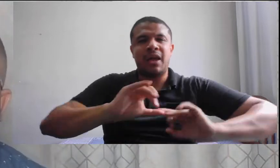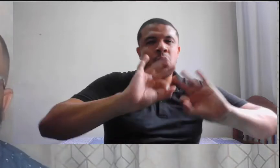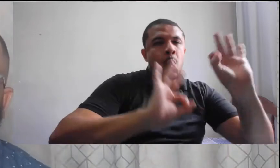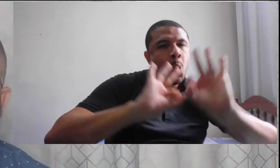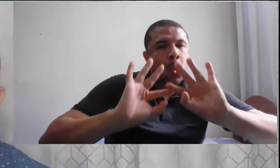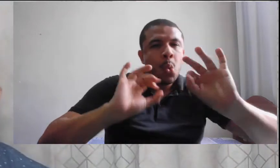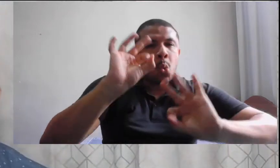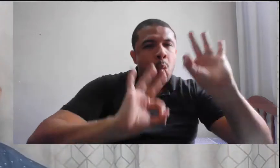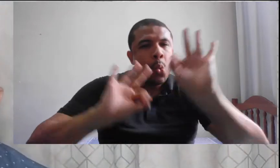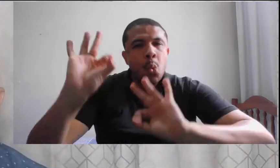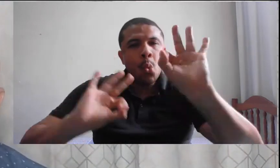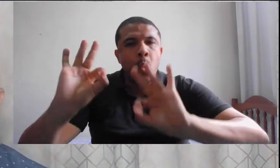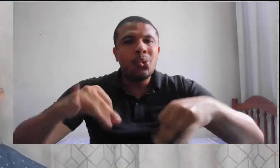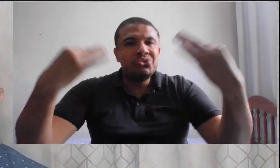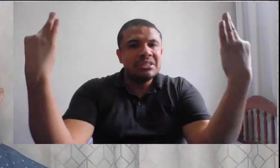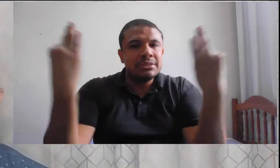tudo.